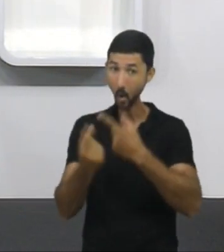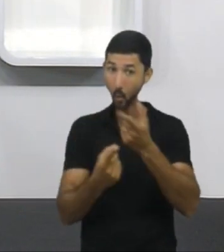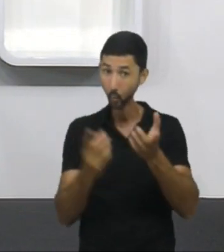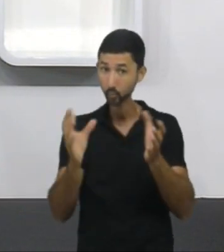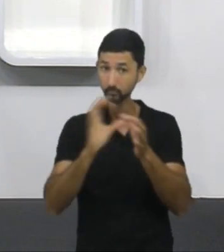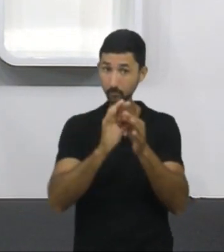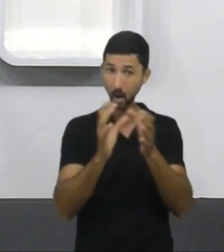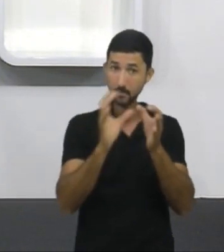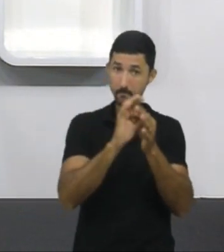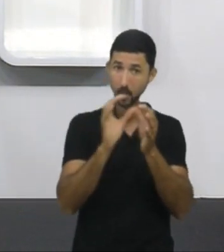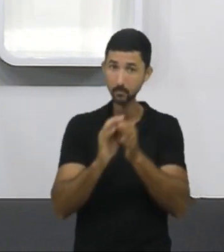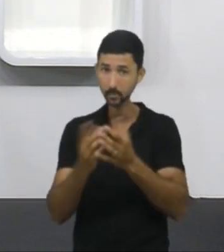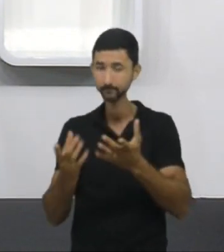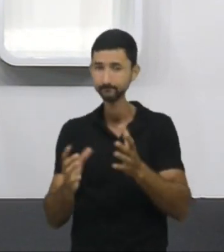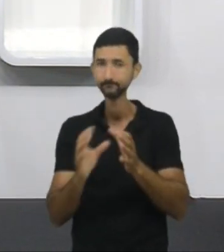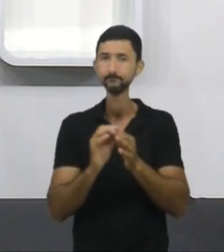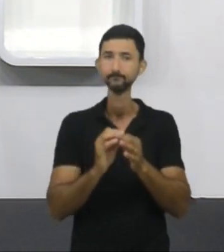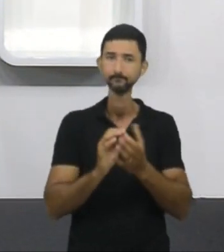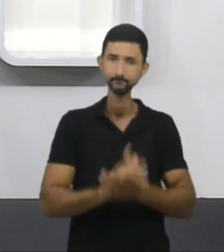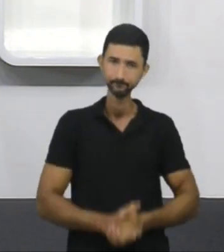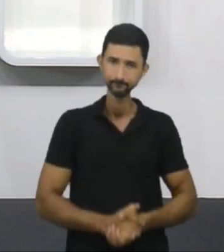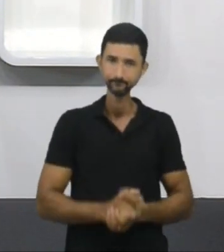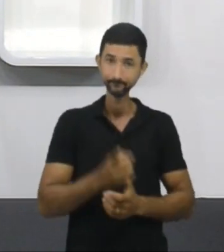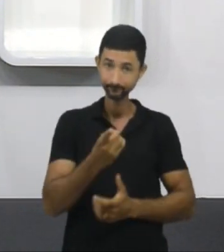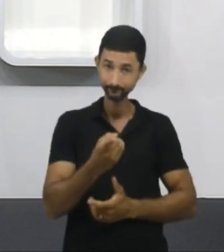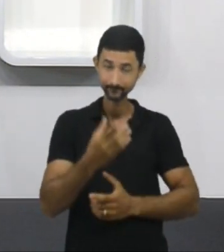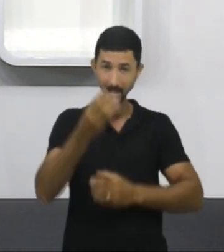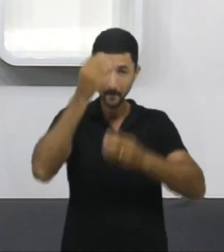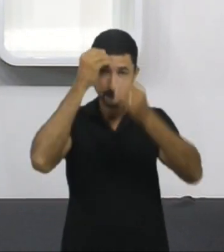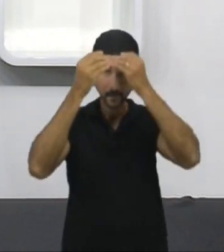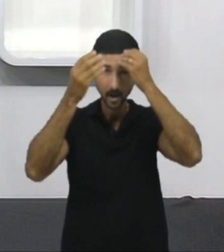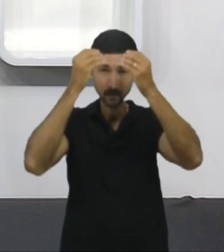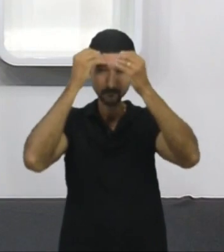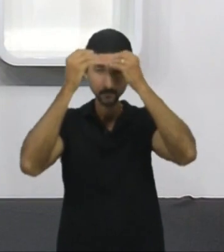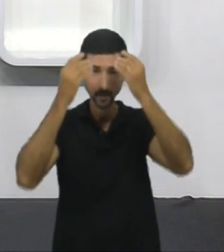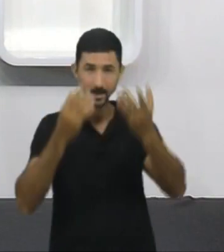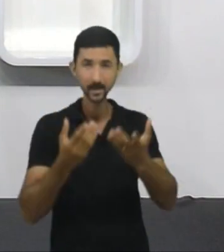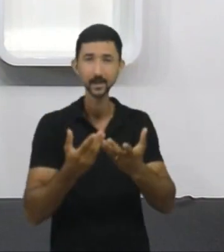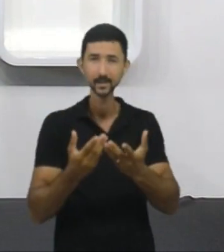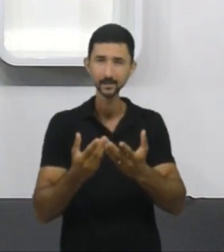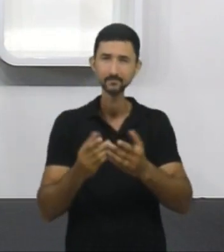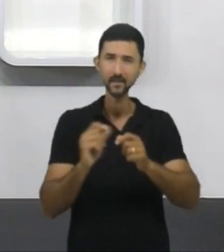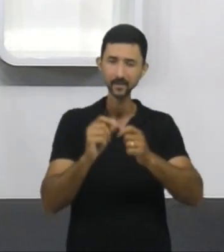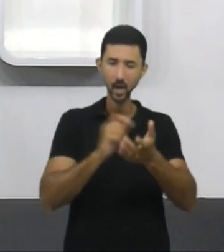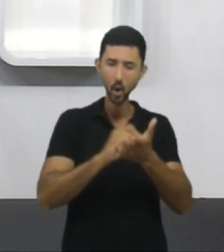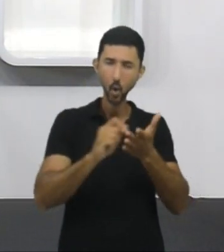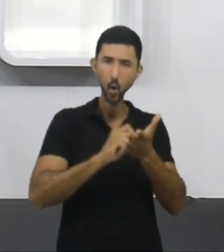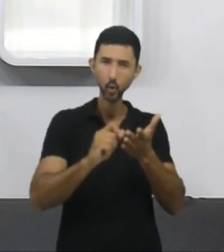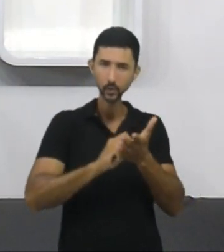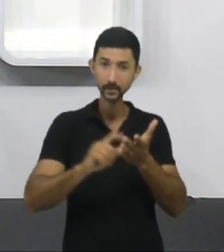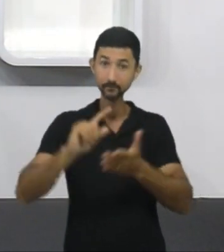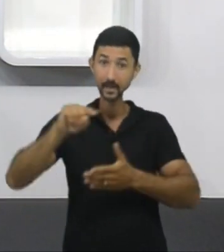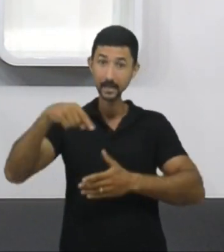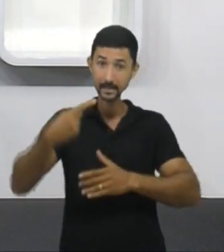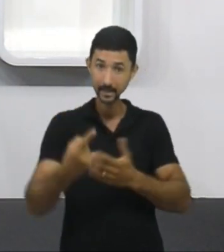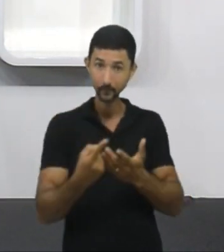conectores, que são as conjunções. Eu espero que você tenha memorizado tudo isso, feito as suas anotações, porque daqui a